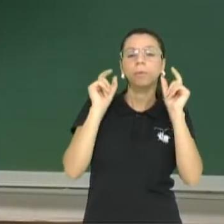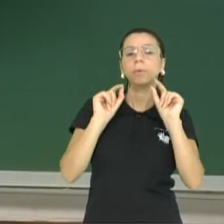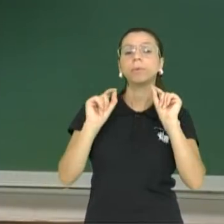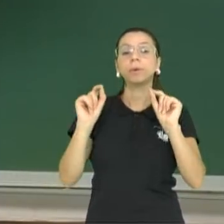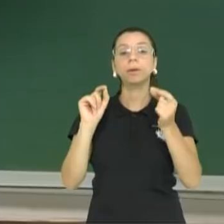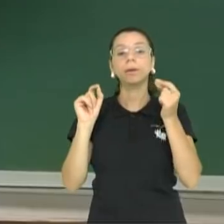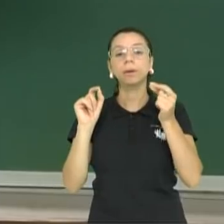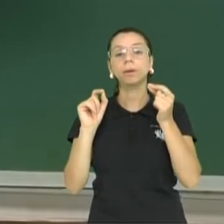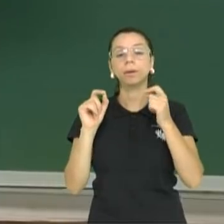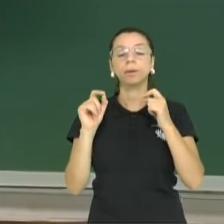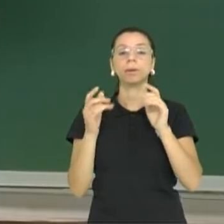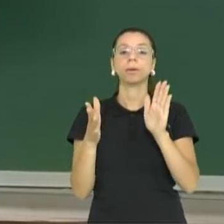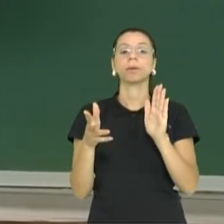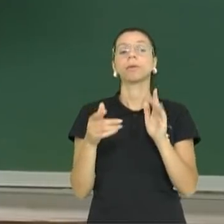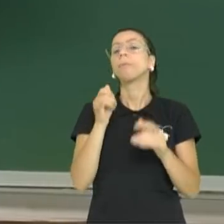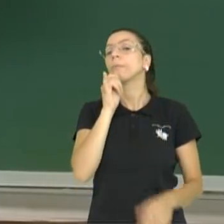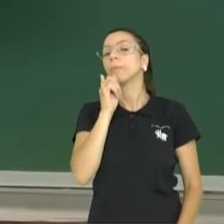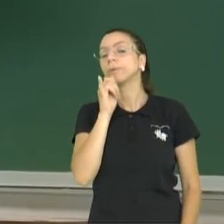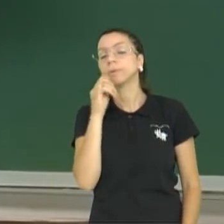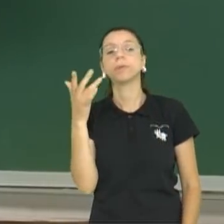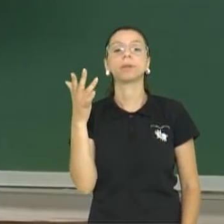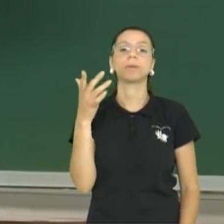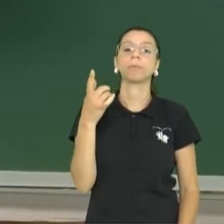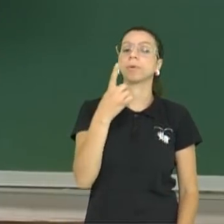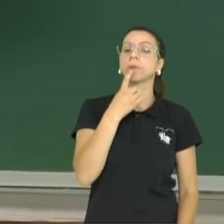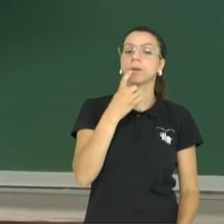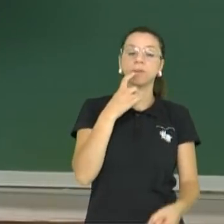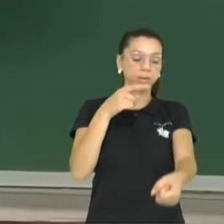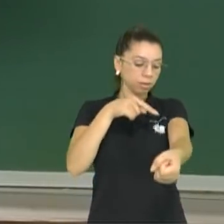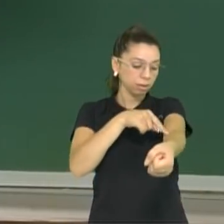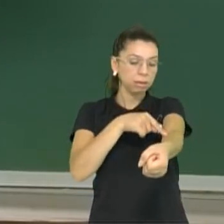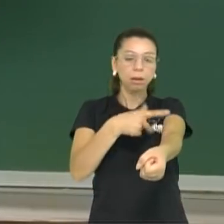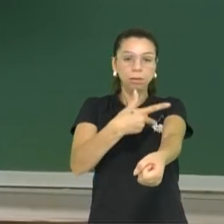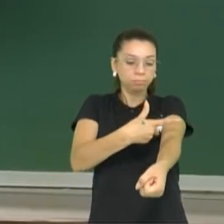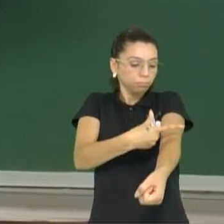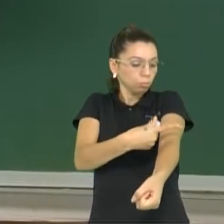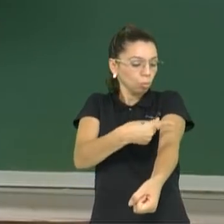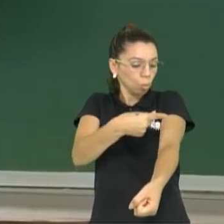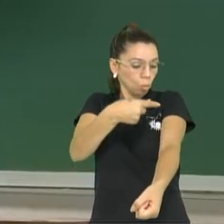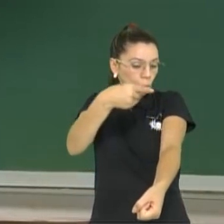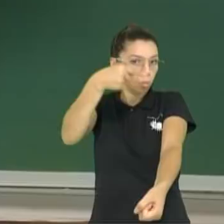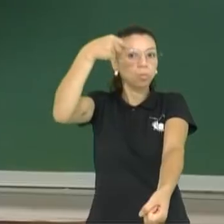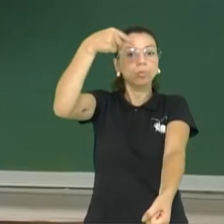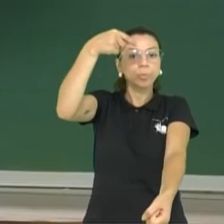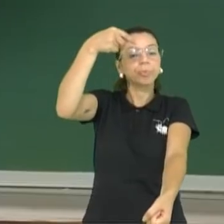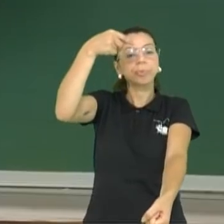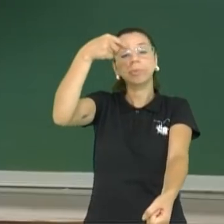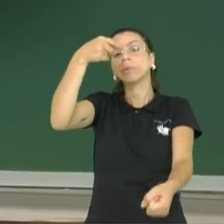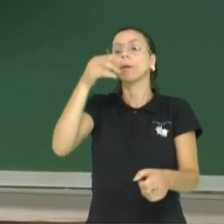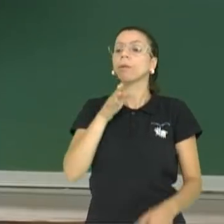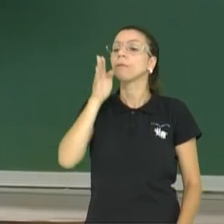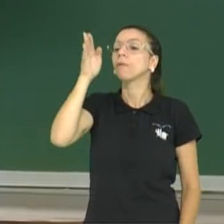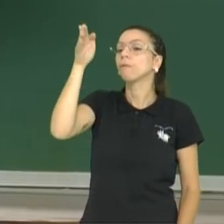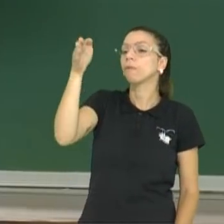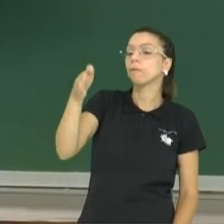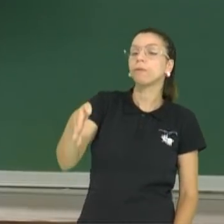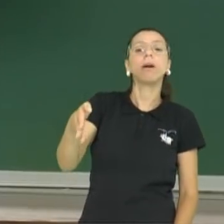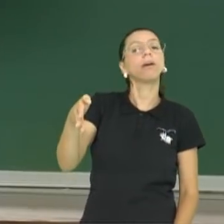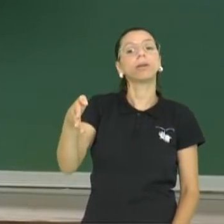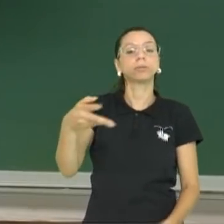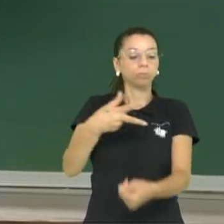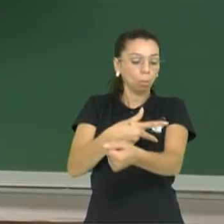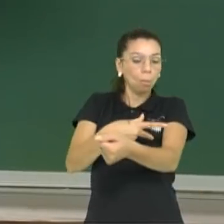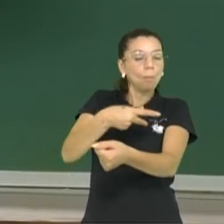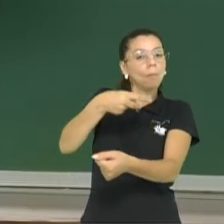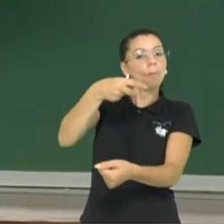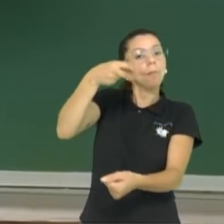de sangue? Quando nós vamos ao médico e ele pede para fazer exame de sangue, nós vamos no laboratório, retiramos o